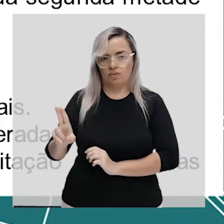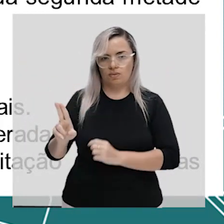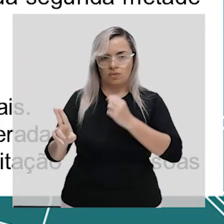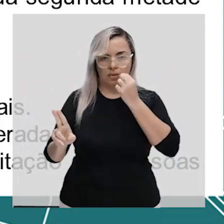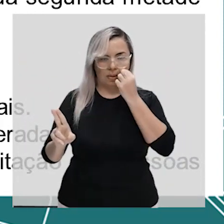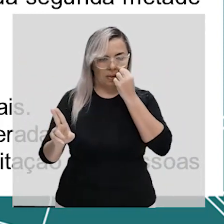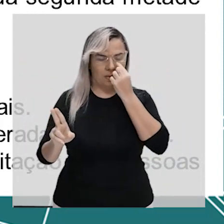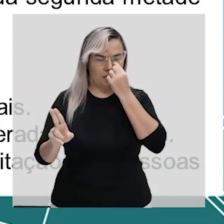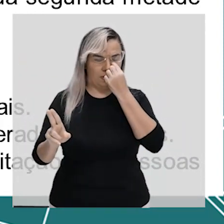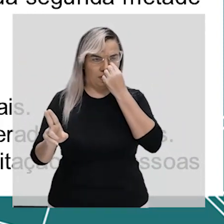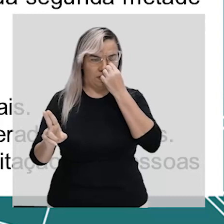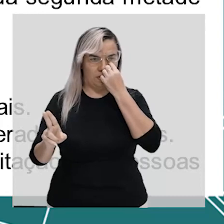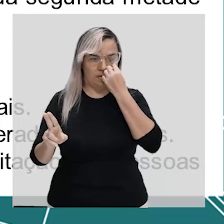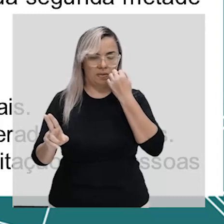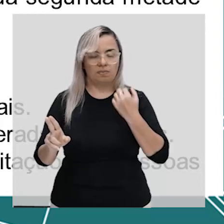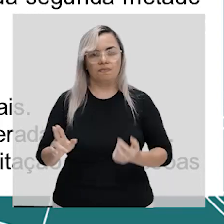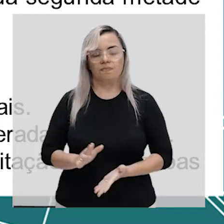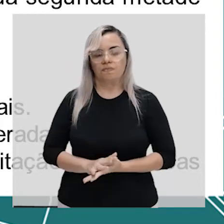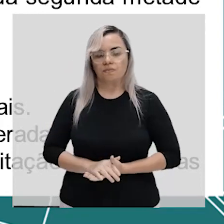melhoramento. Ao